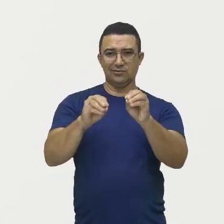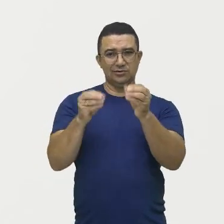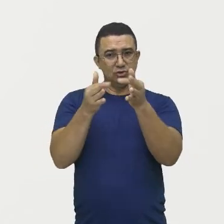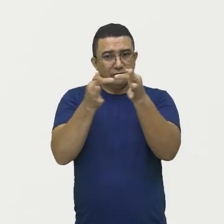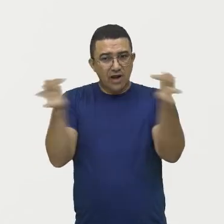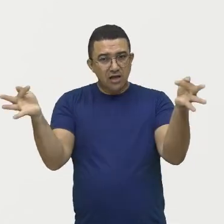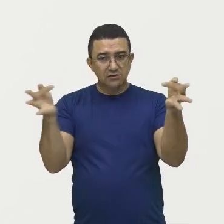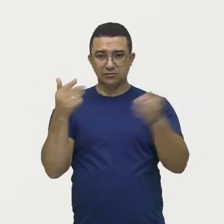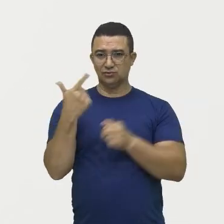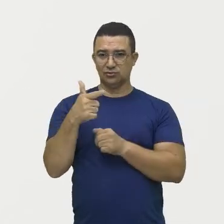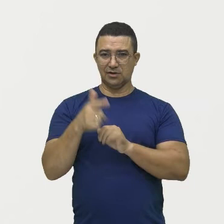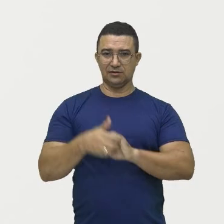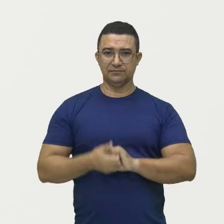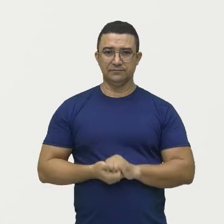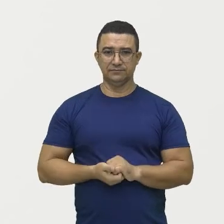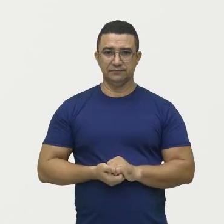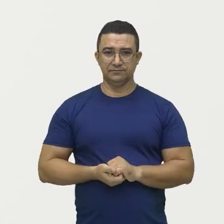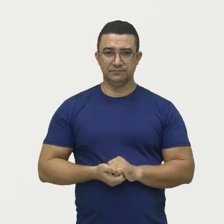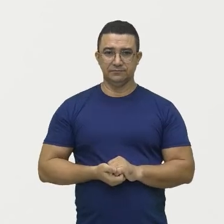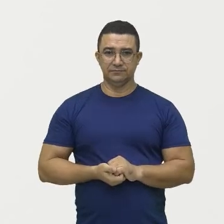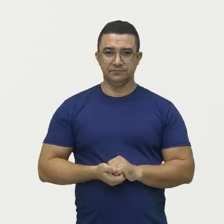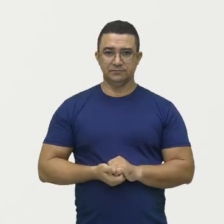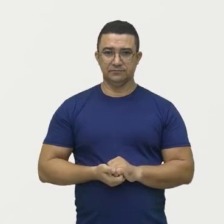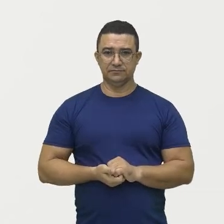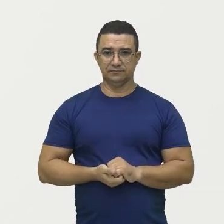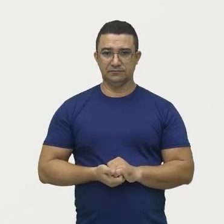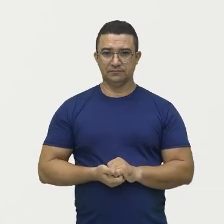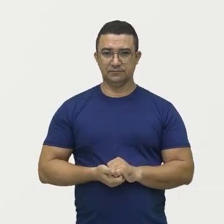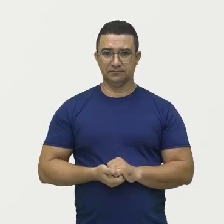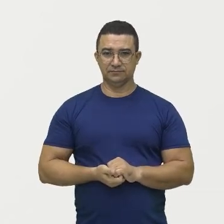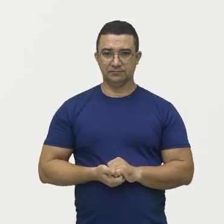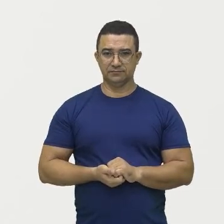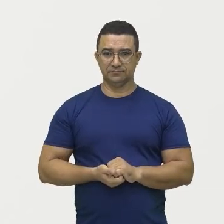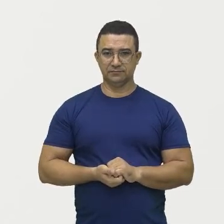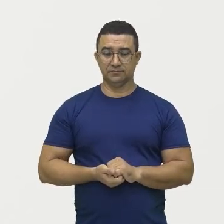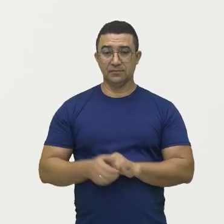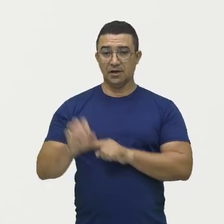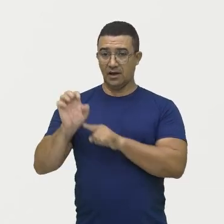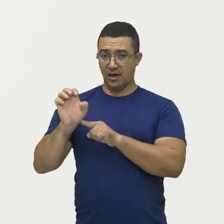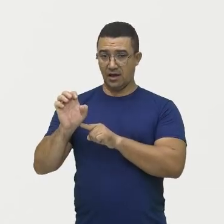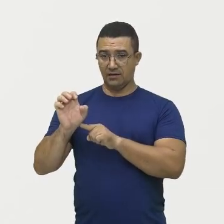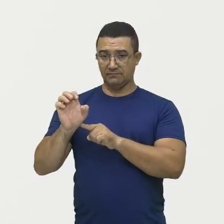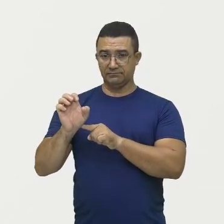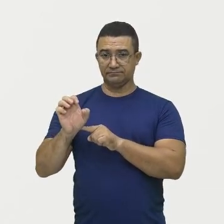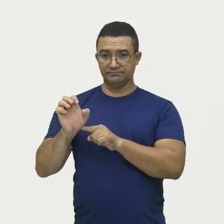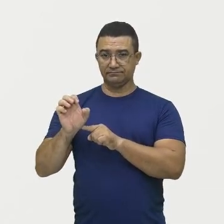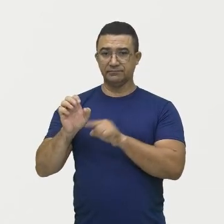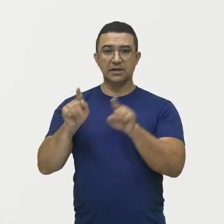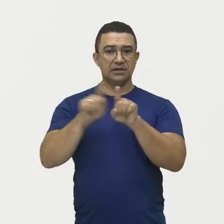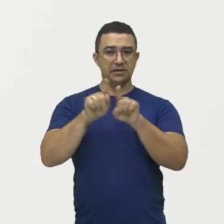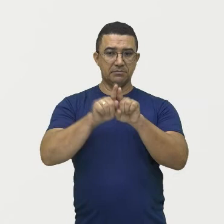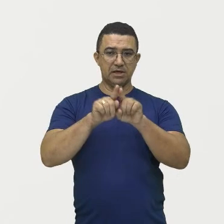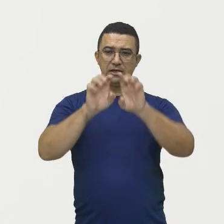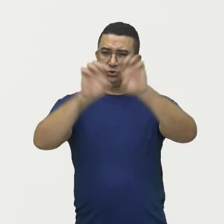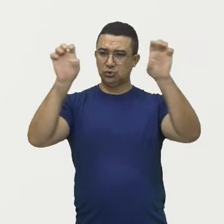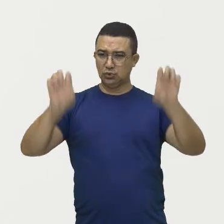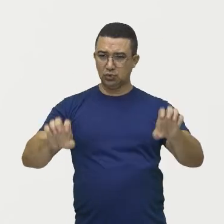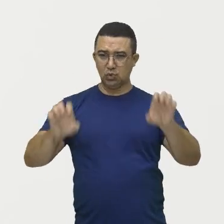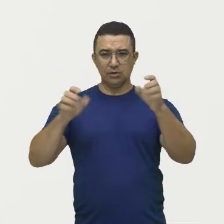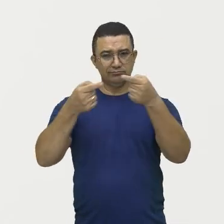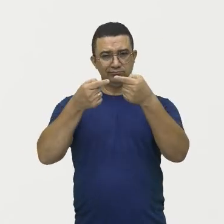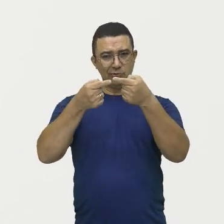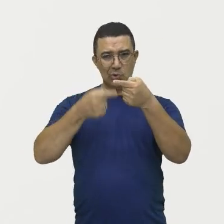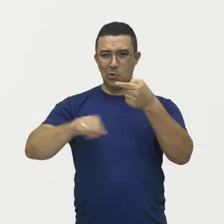interrogação, o question mark. Letra E, should mais participio mais sujeito, não, essa estrutura